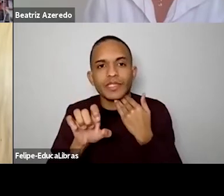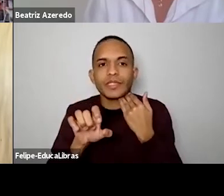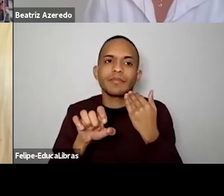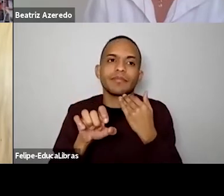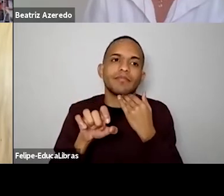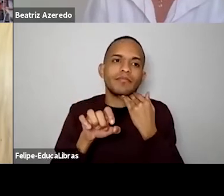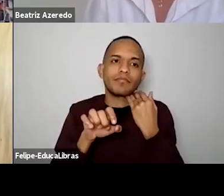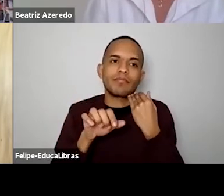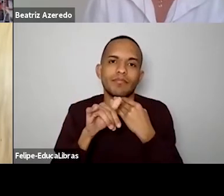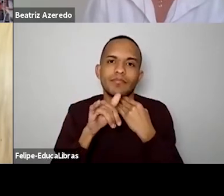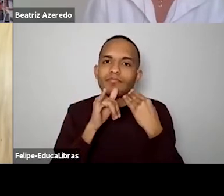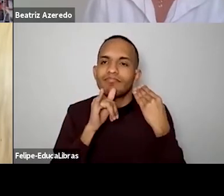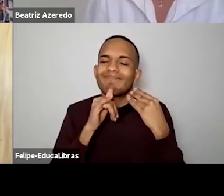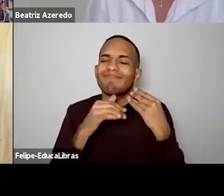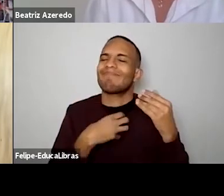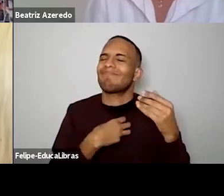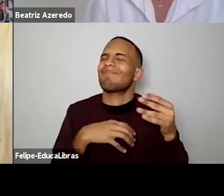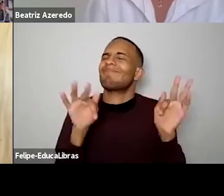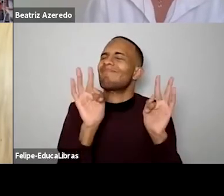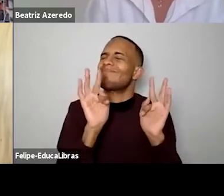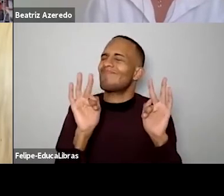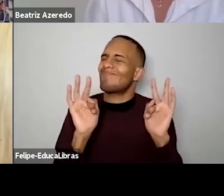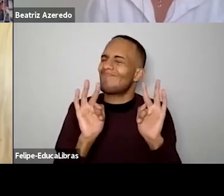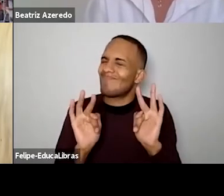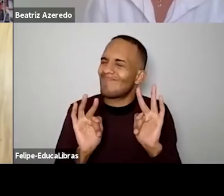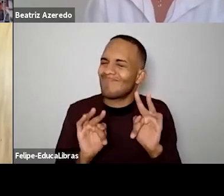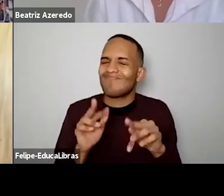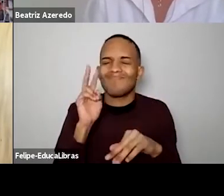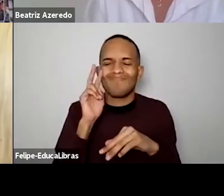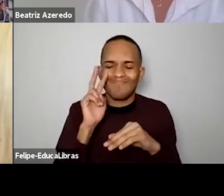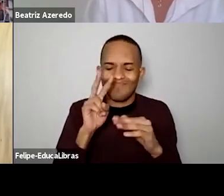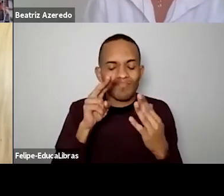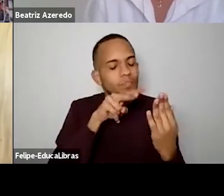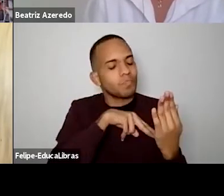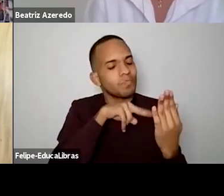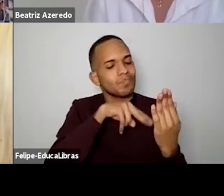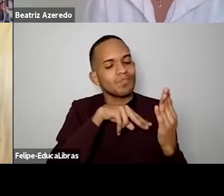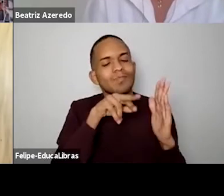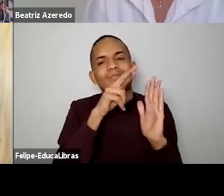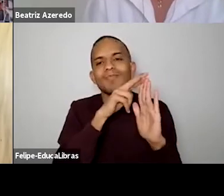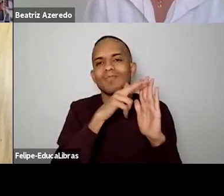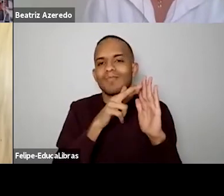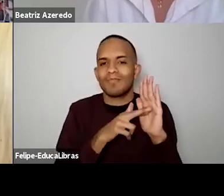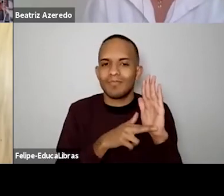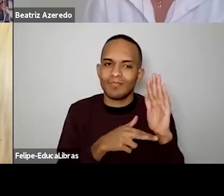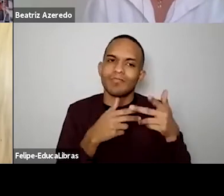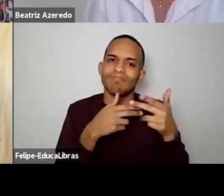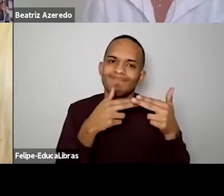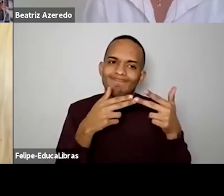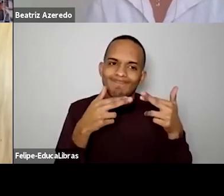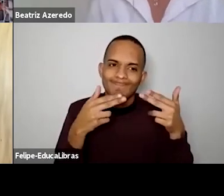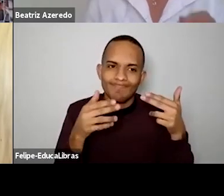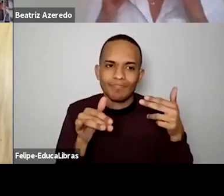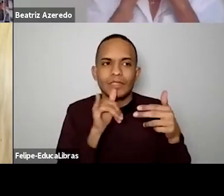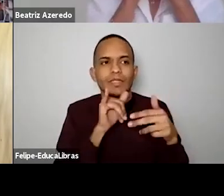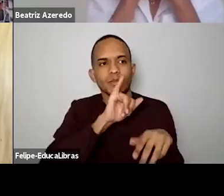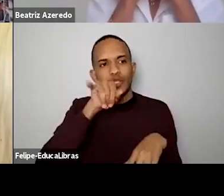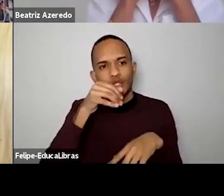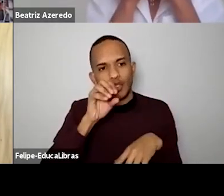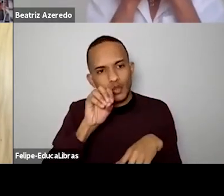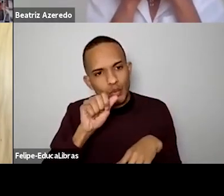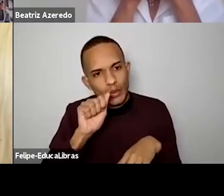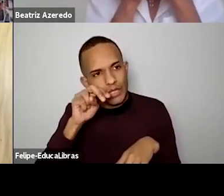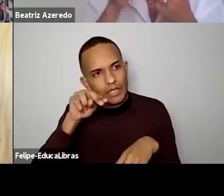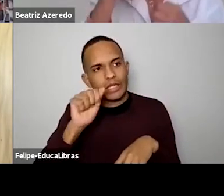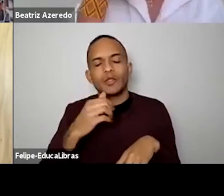Eu fiquei muito feliz, assim, em ler o documento, né, as diretrizes. E, Joana, eu gostei muito de uma frase